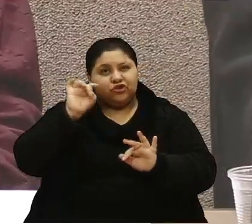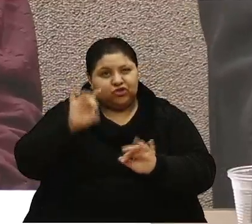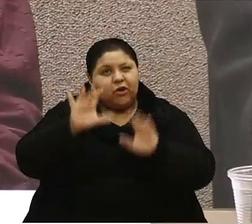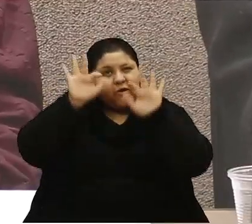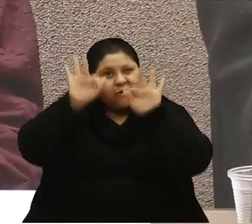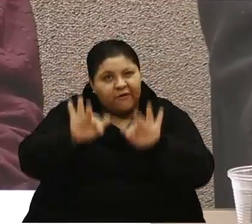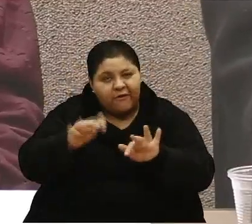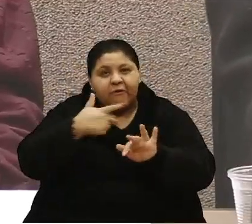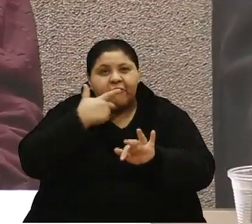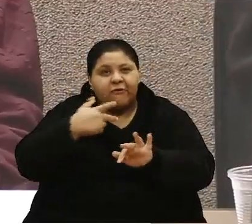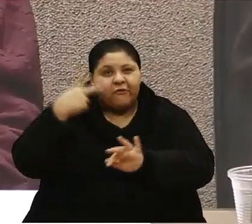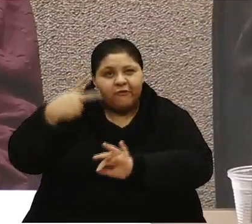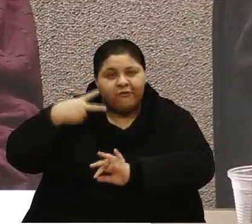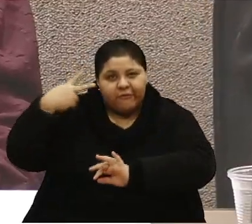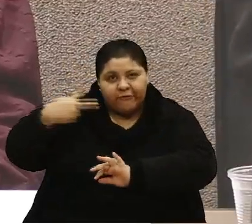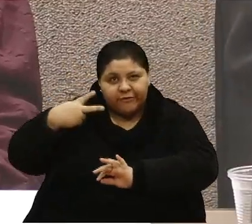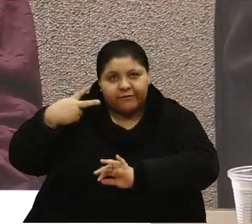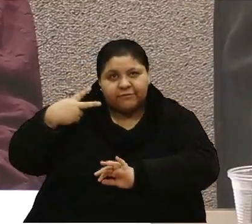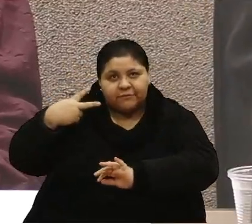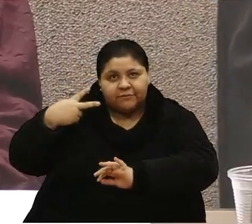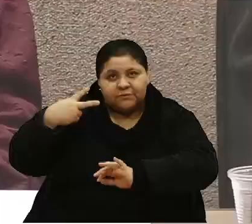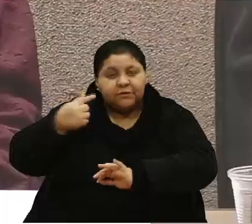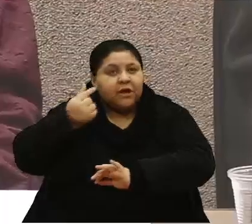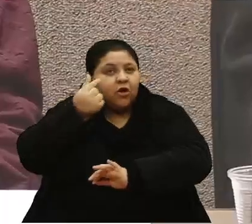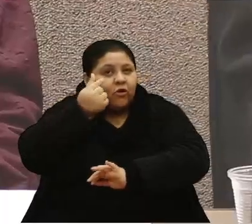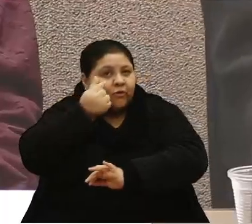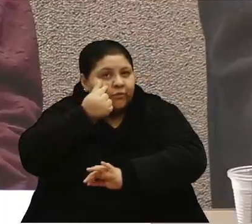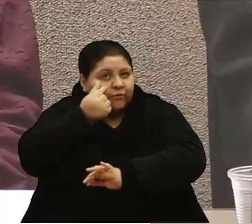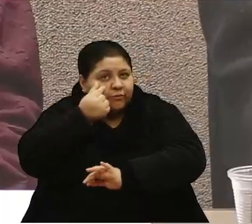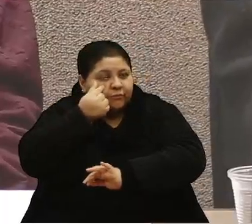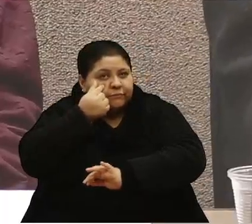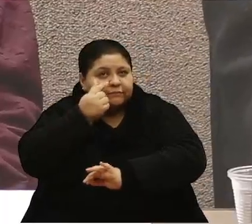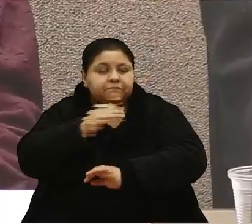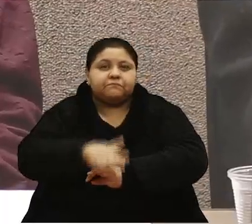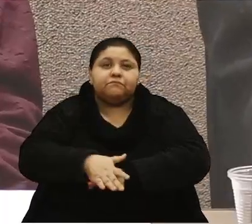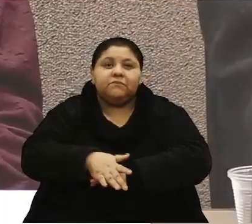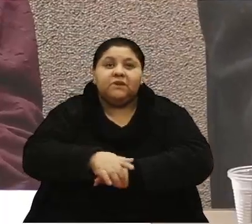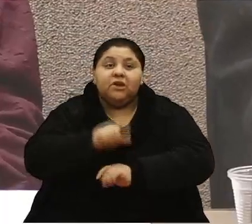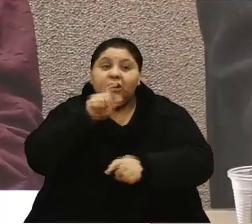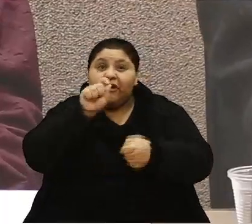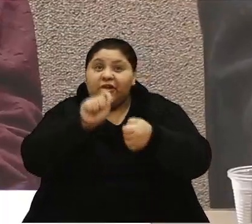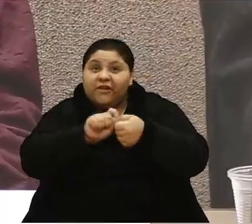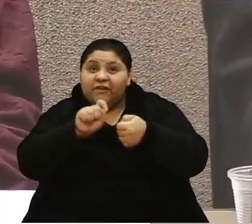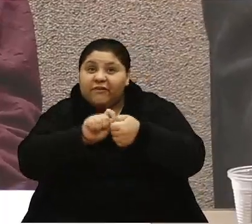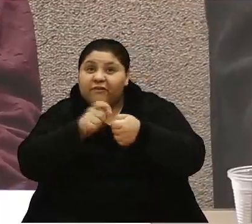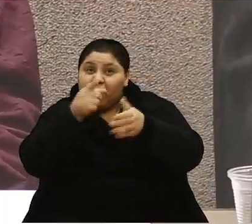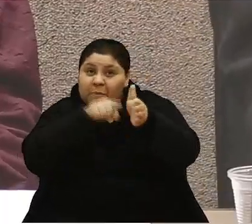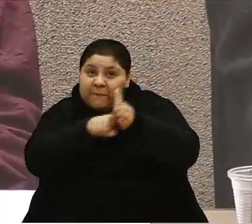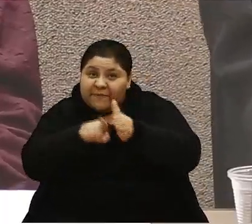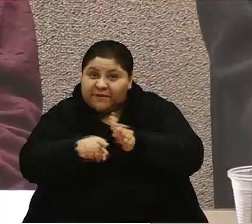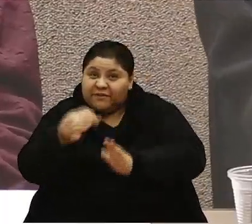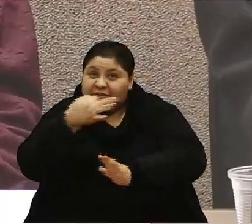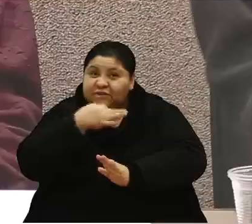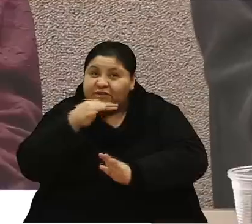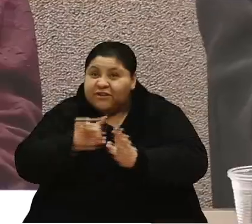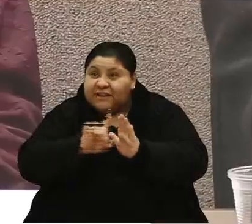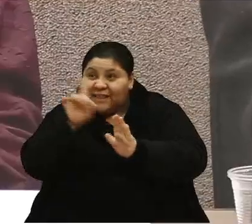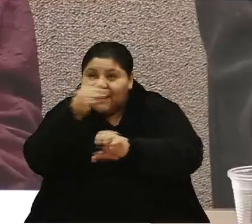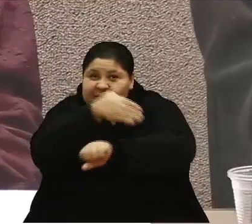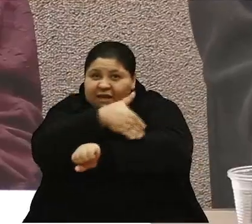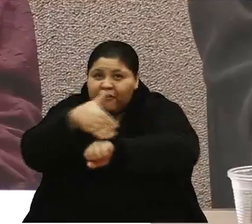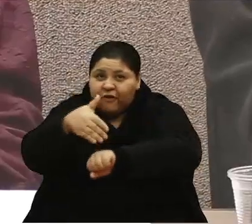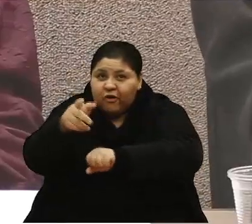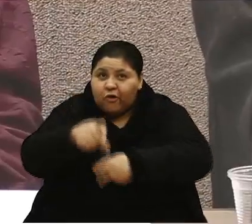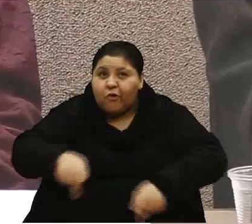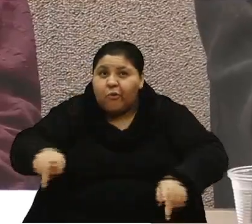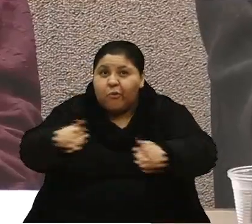quero dizer para o vereador Eloy Frisso, que se ele fizesse uma enquete em Caxias do Sul, lá fora na rua, o povo